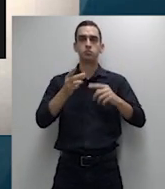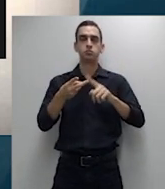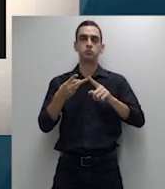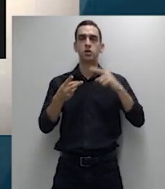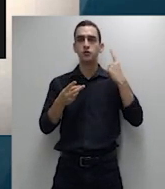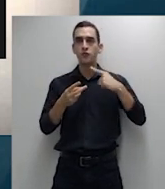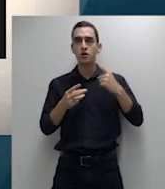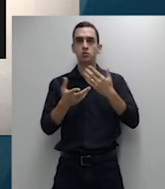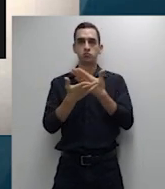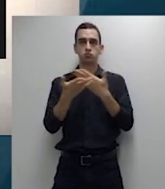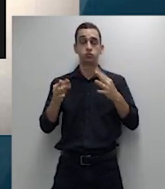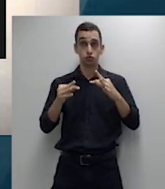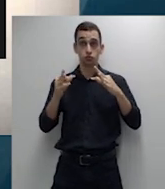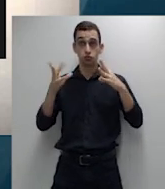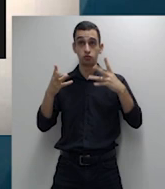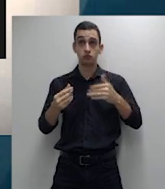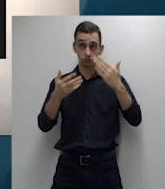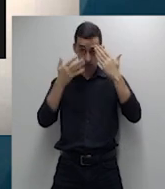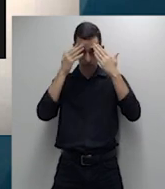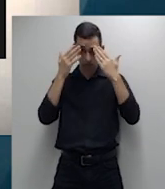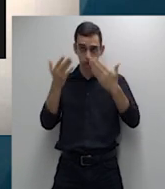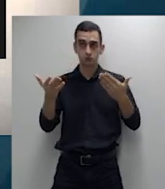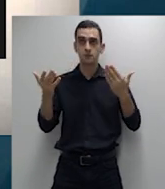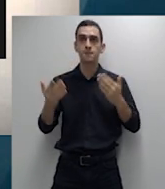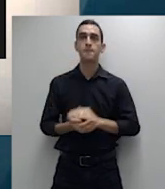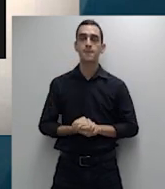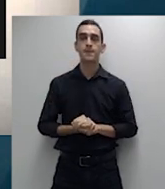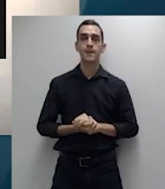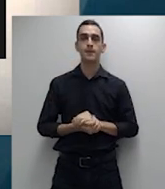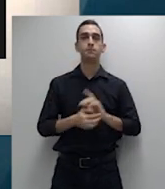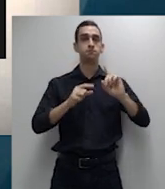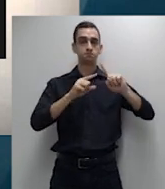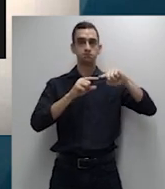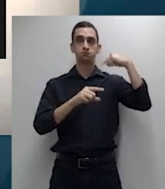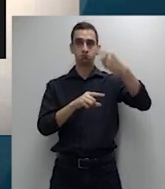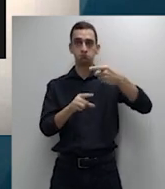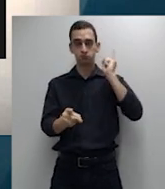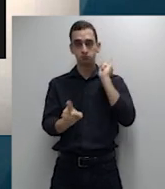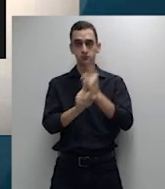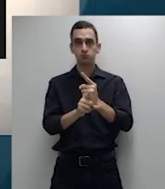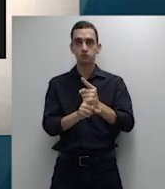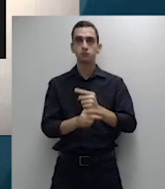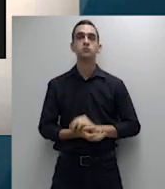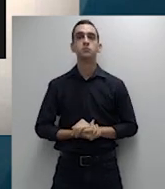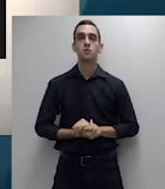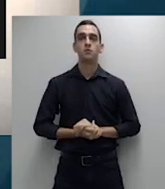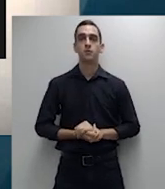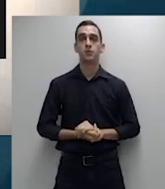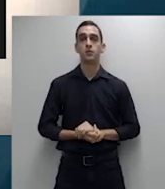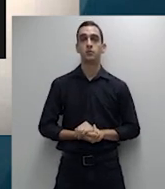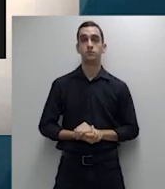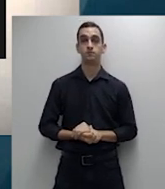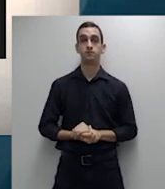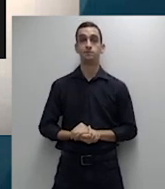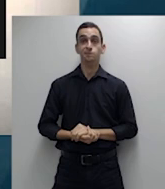desejar uma Desejo a todos umas boas festas e até a próxima oportunidade que Deus quiser